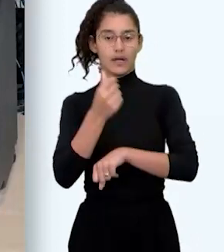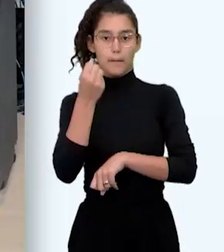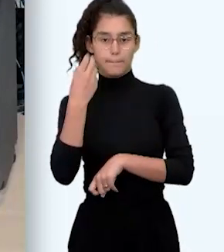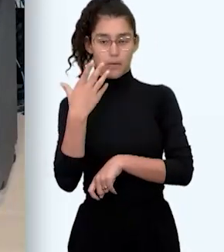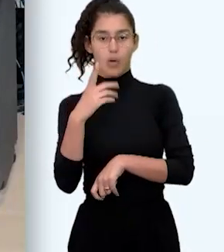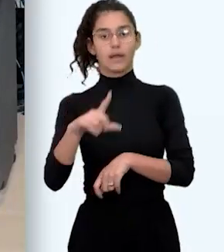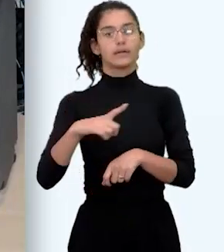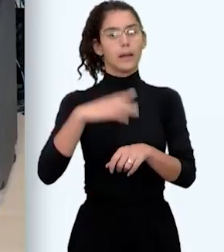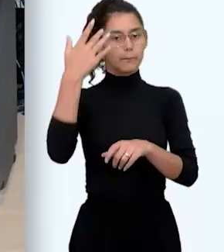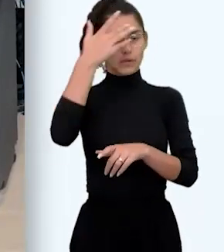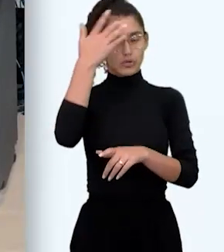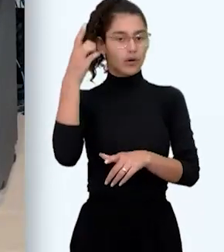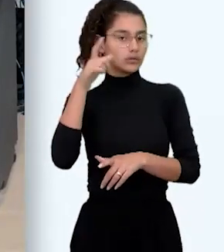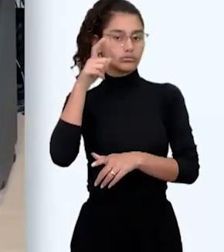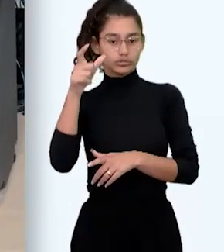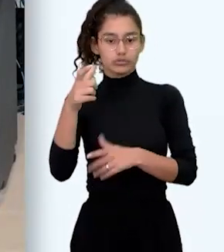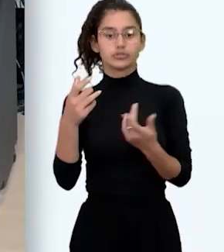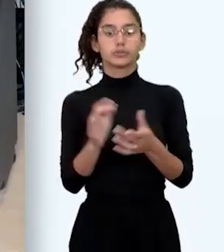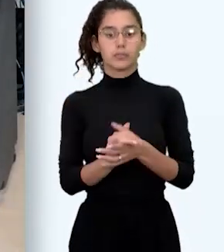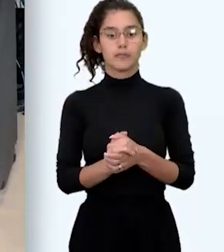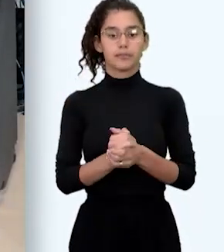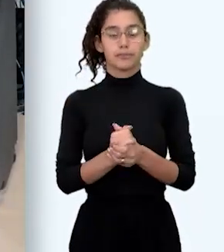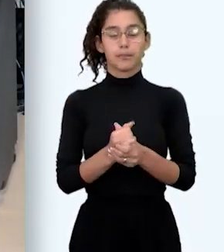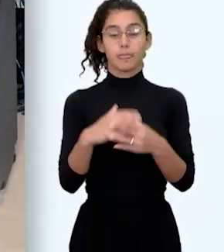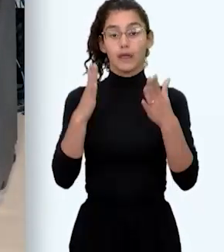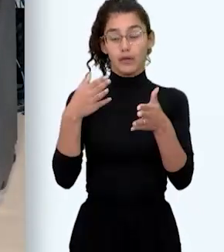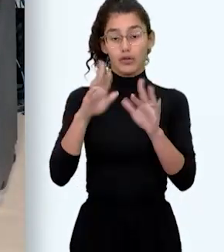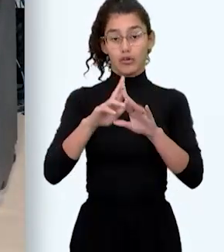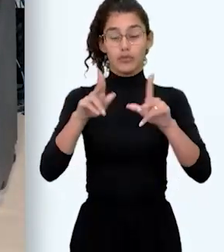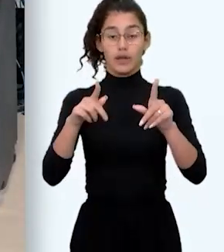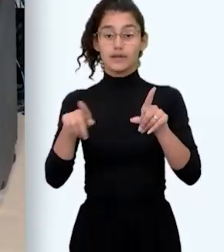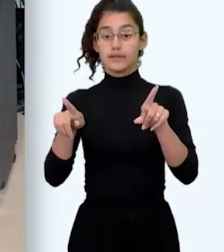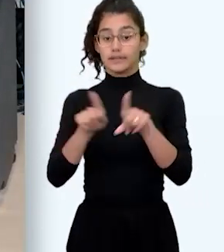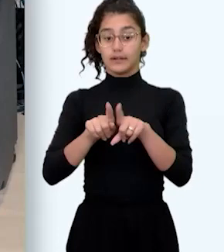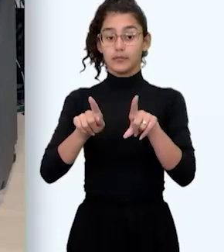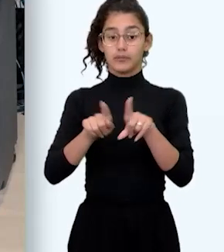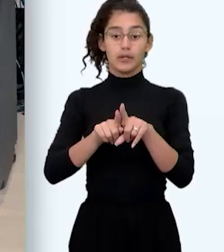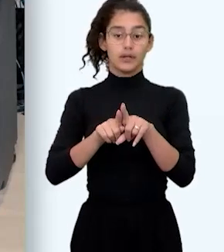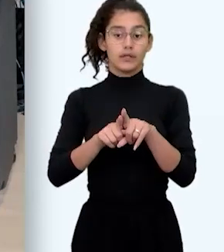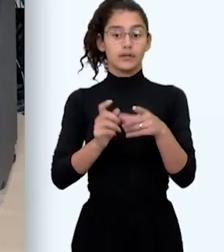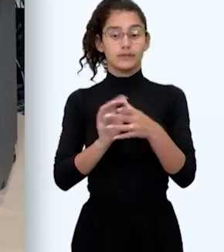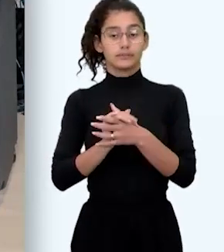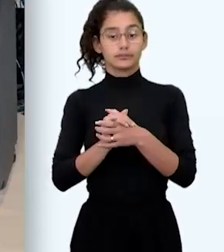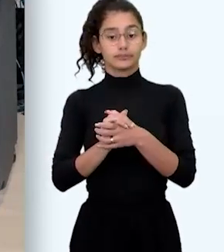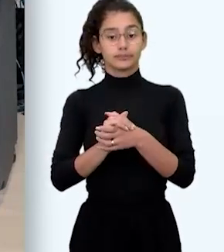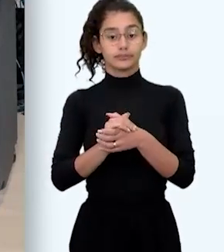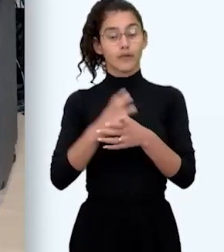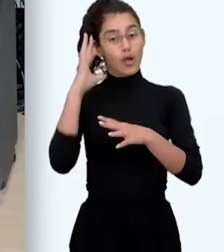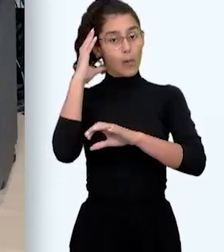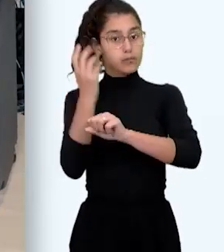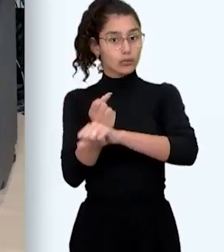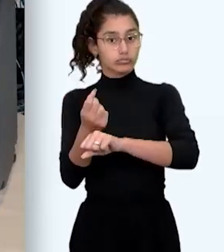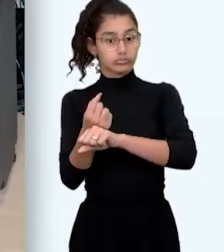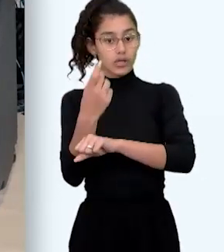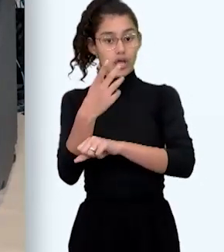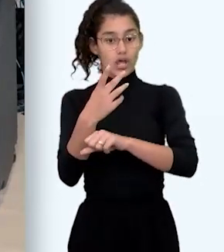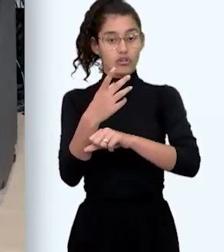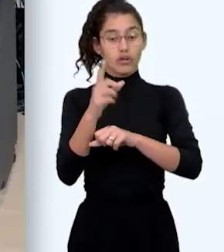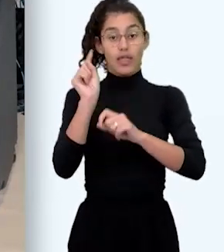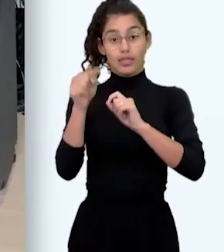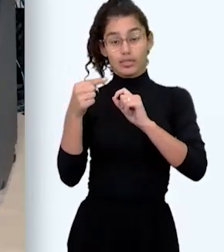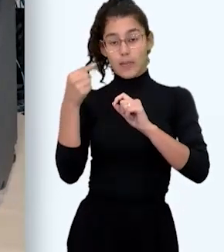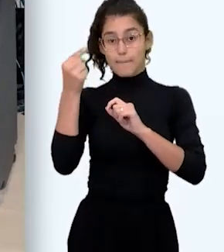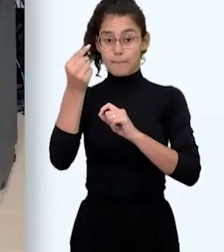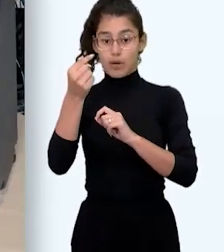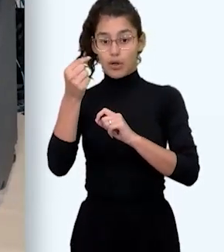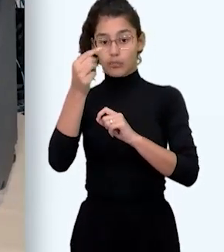você vai ter pessoas assistindo. Né? E hoje tem um diferencial também, que mesmo o podcast ao vivo, depois o